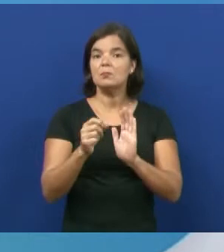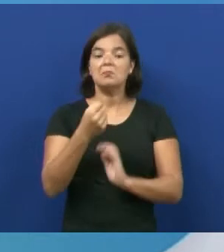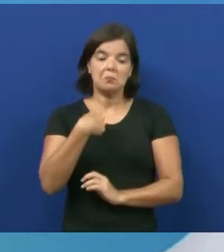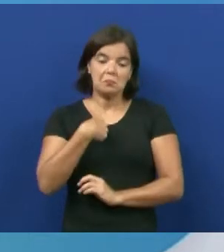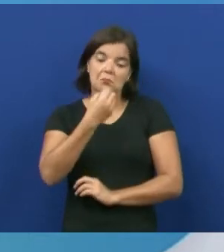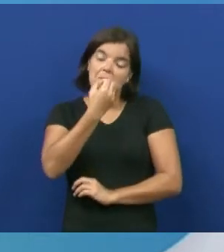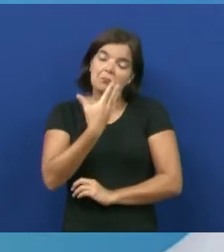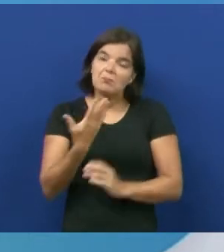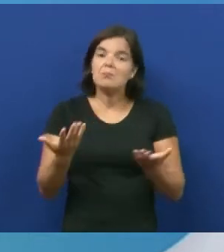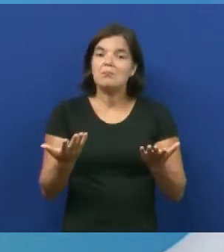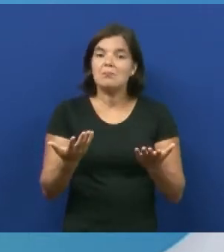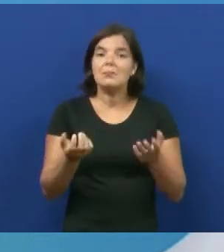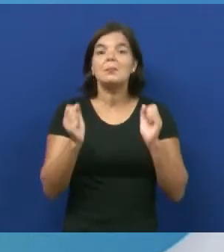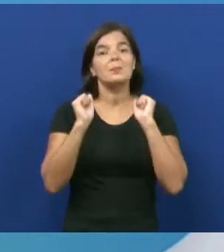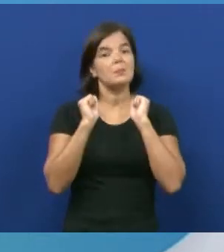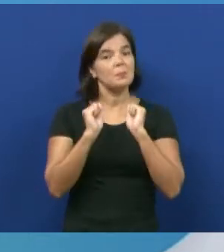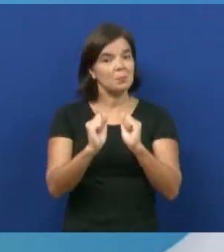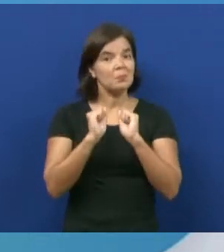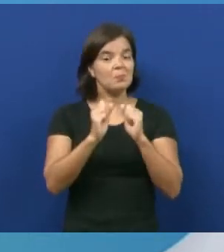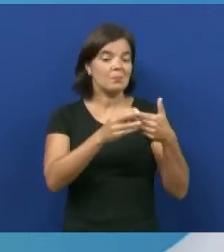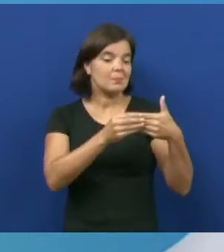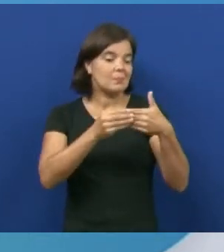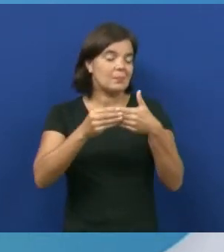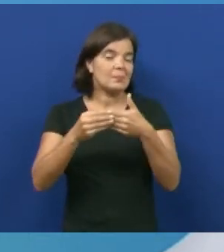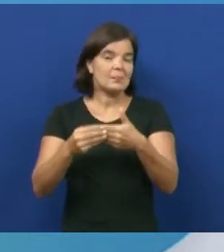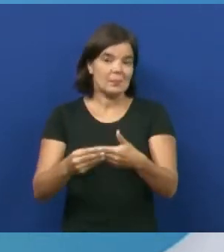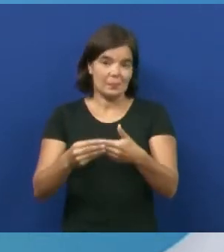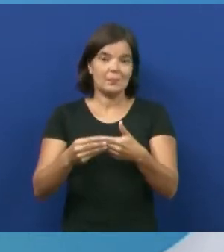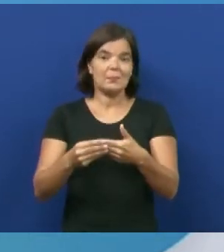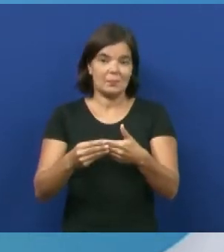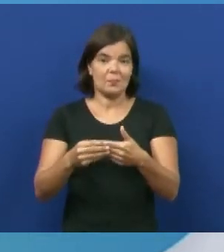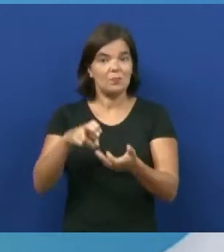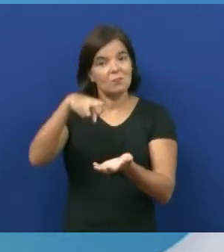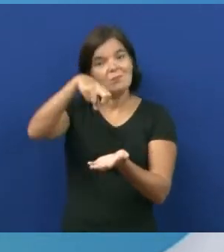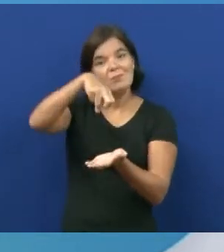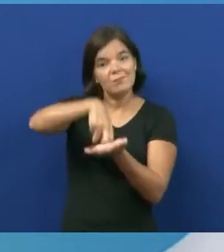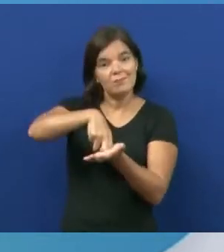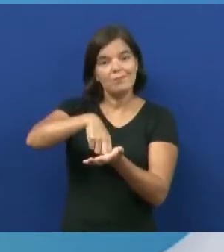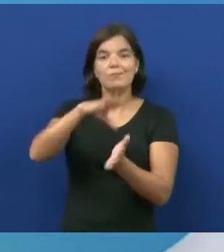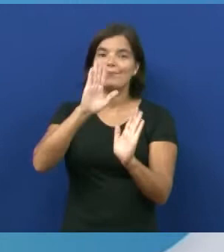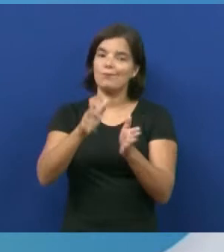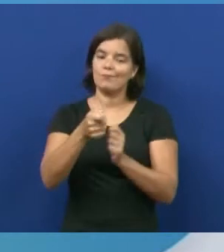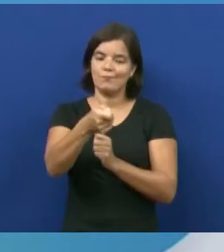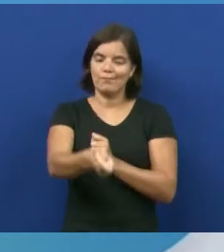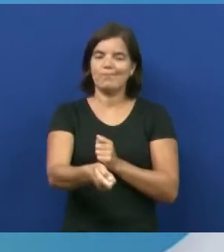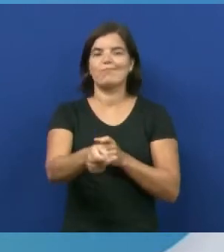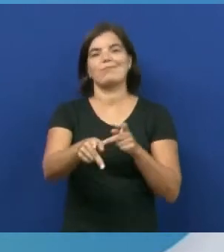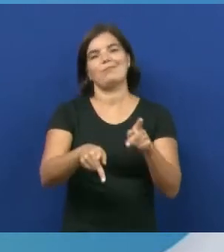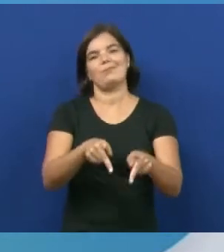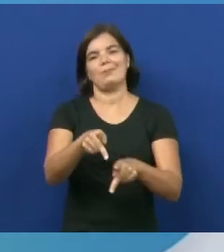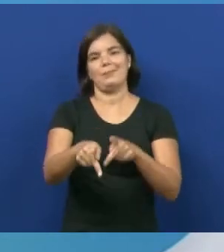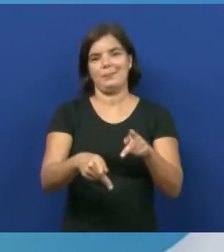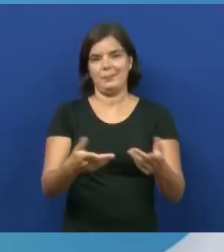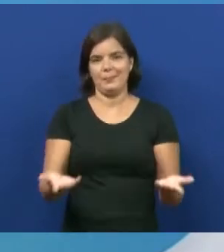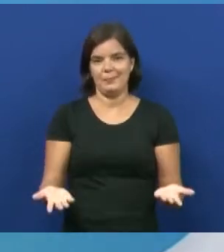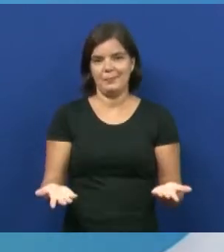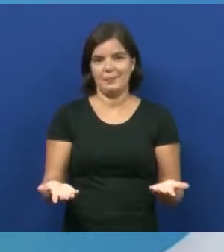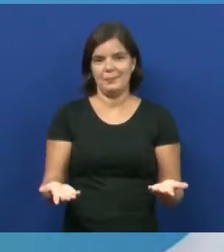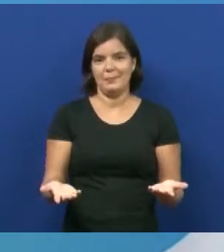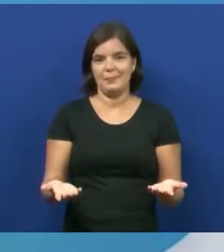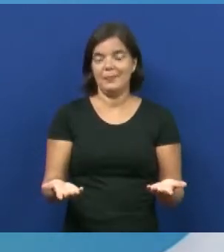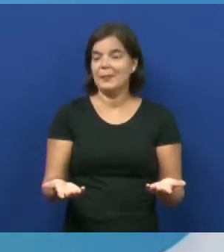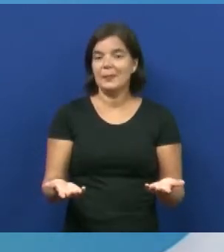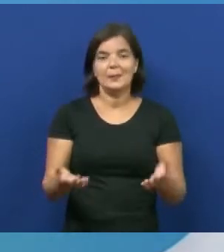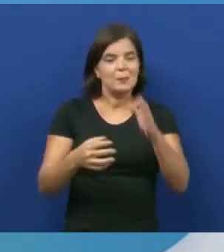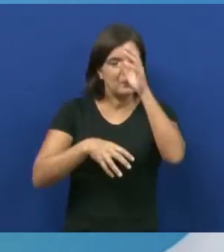bom, que ele podia trazer algo além dos castigos já impostos para o povo. Gente, não dá para